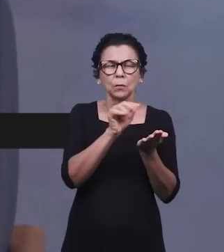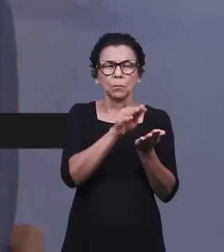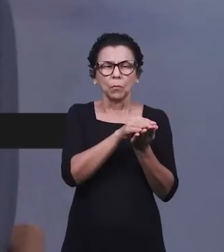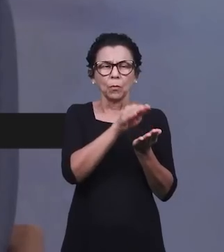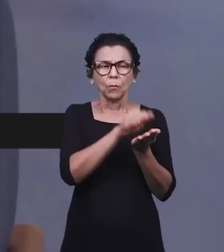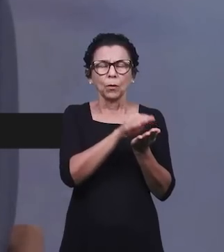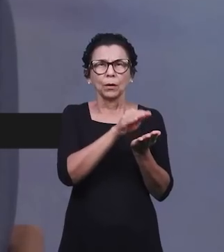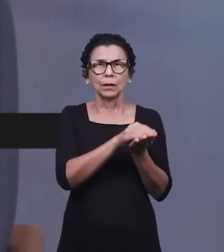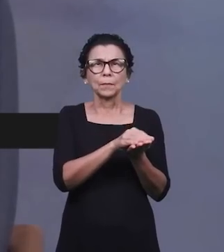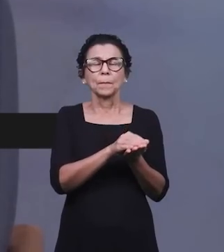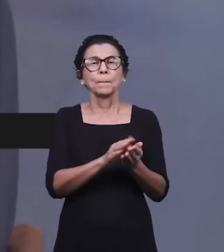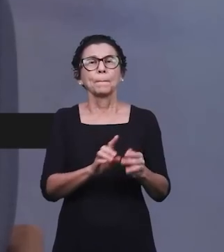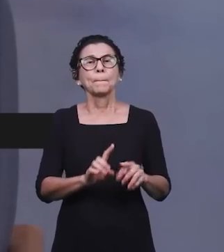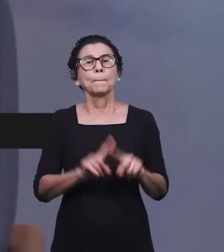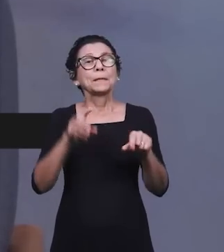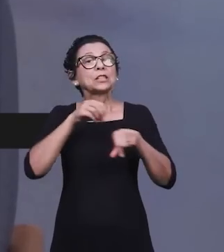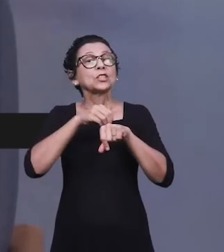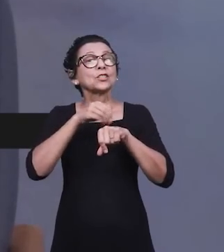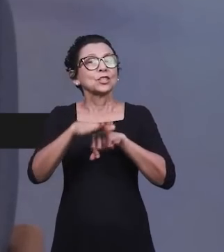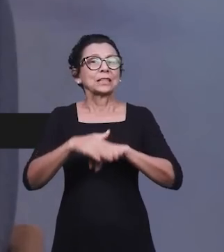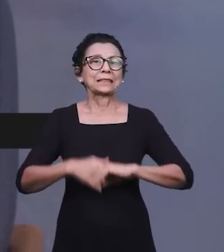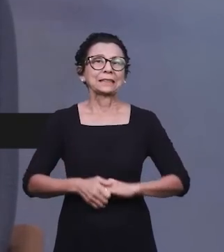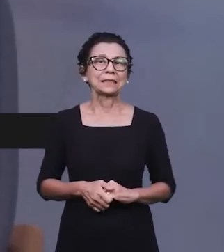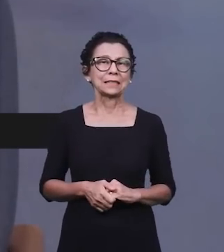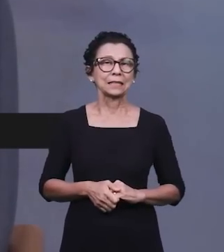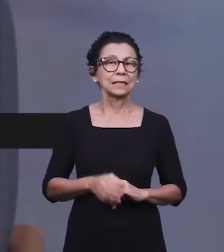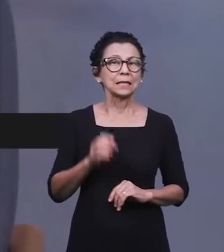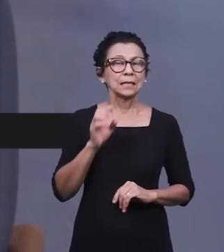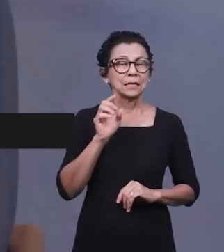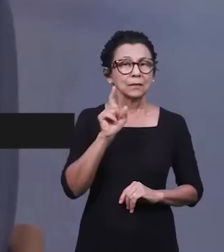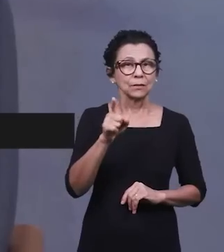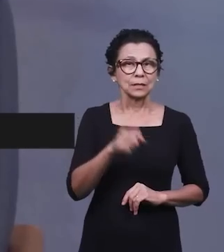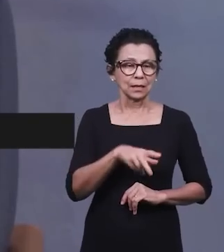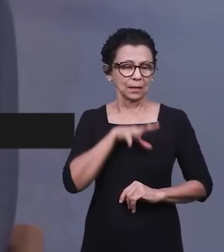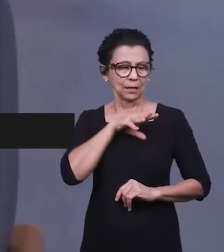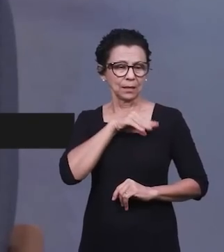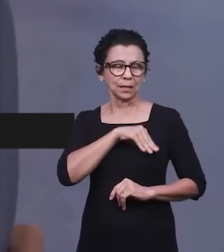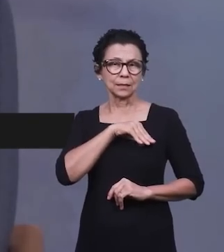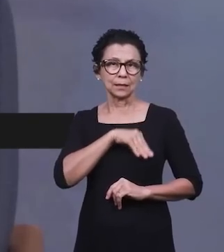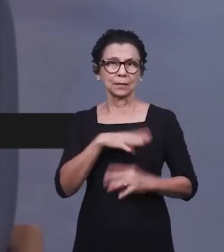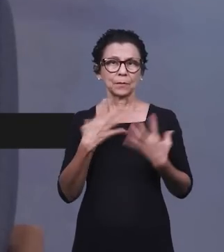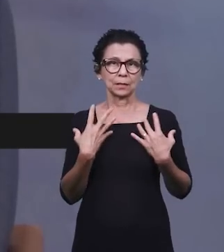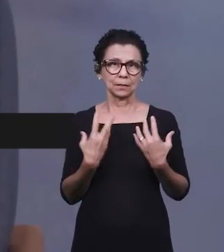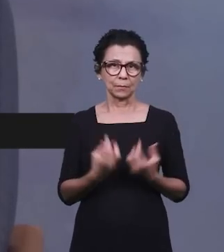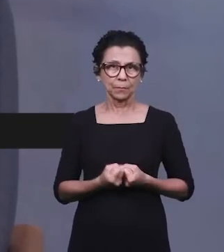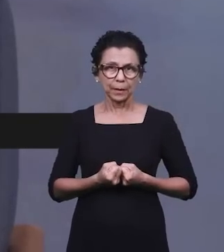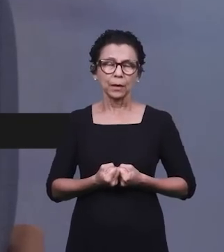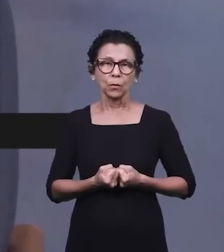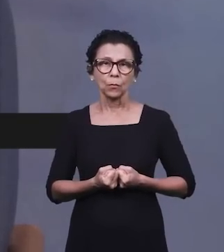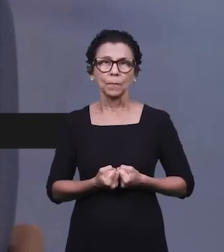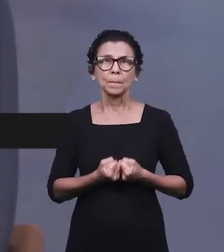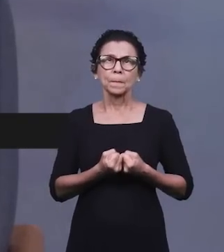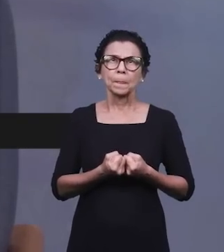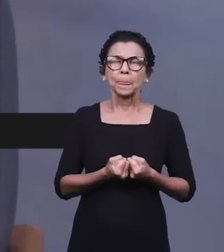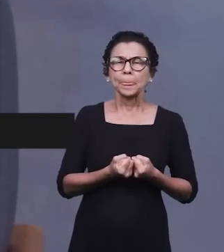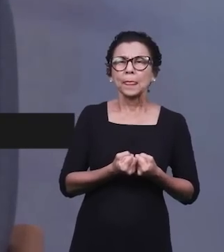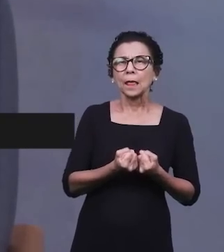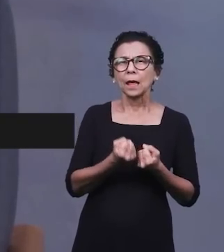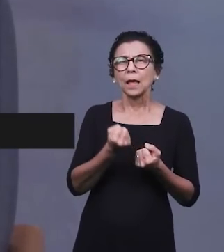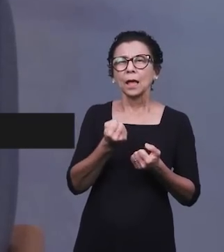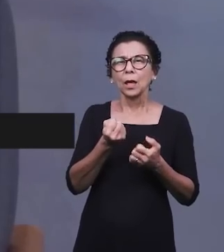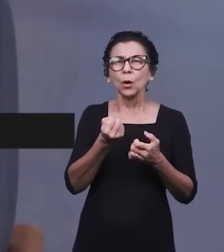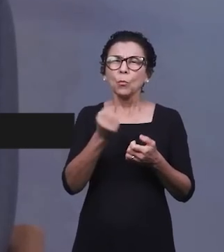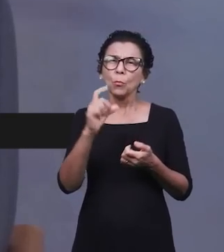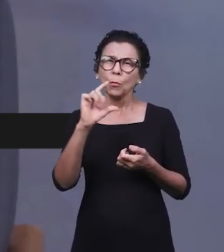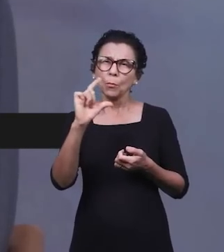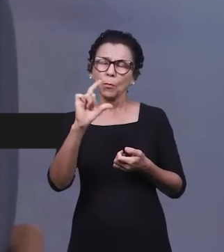A dica é, sempre que você receber o seu salário, receber o seu pagamento, separar uma pequena parcela, uma